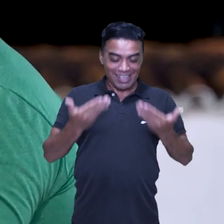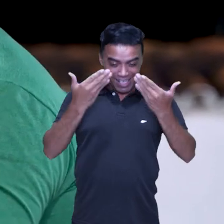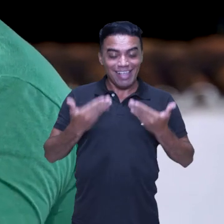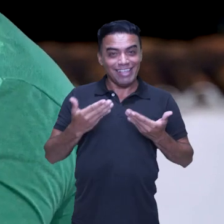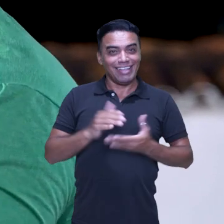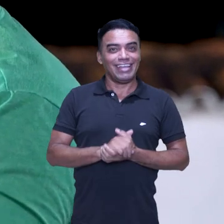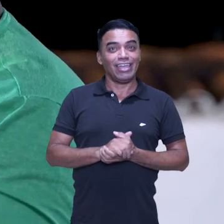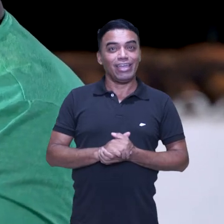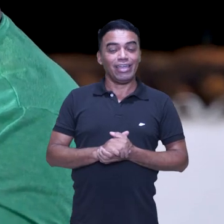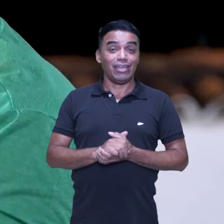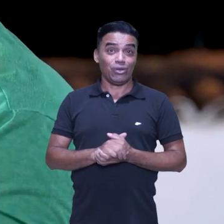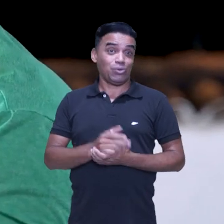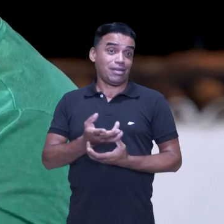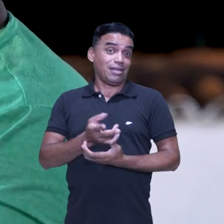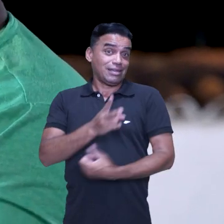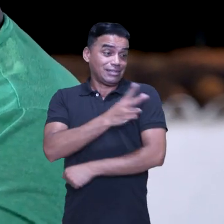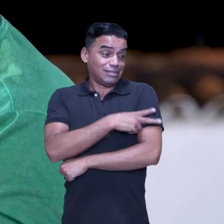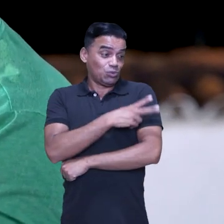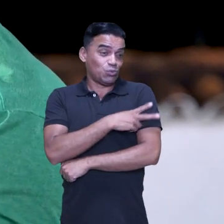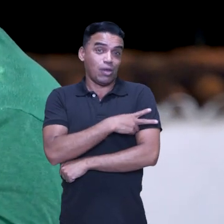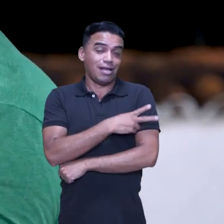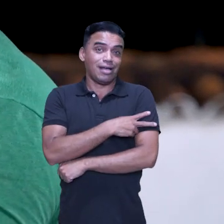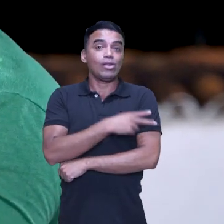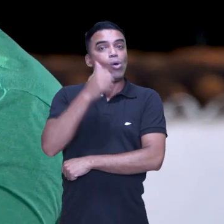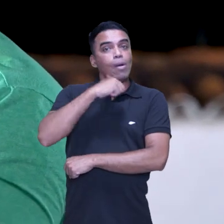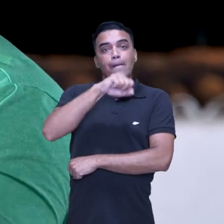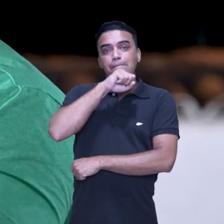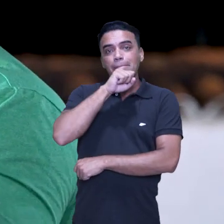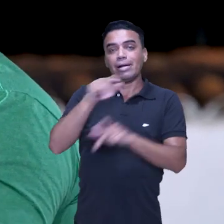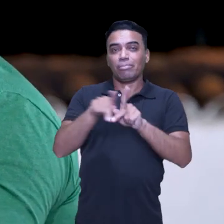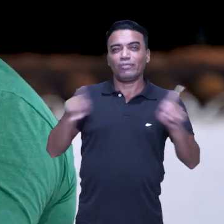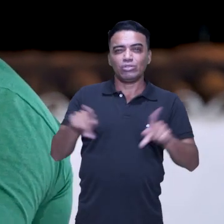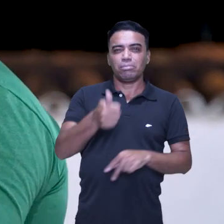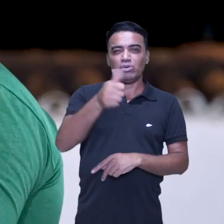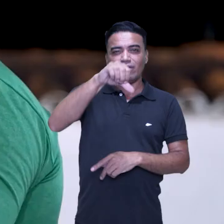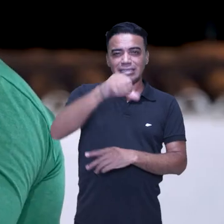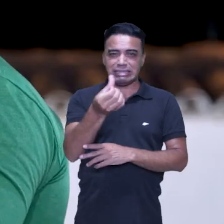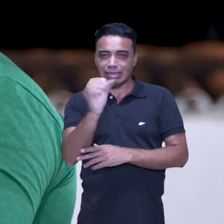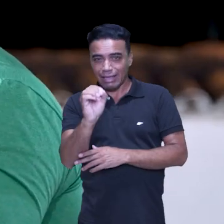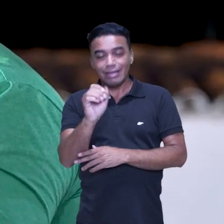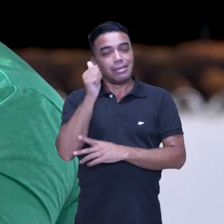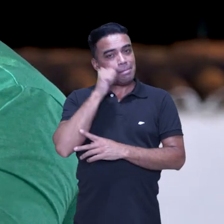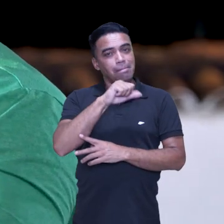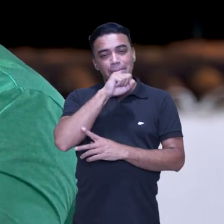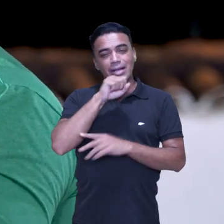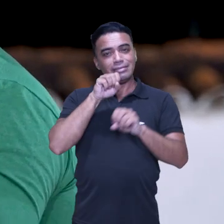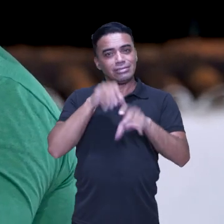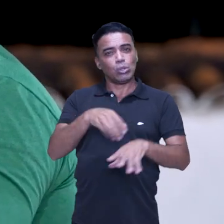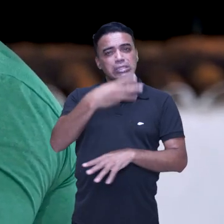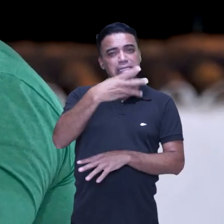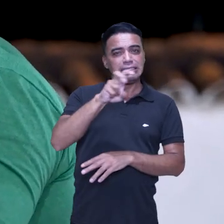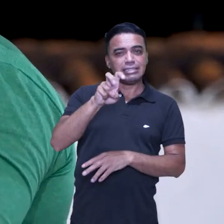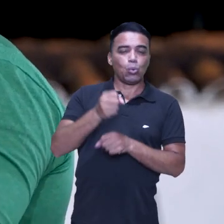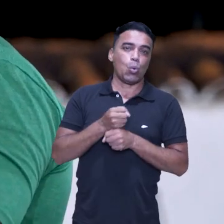só tive o 2º ano primário. A minha mãe foi professora desde a década de 60, né? Lecionou por